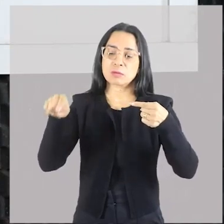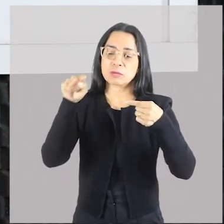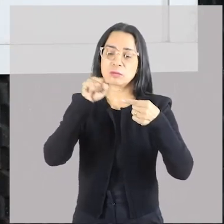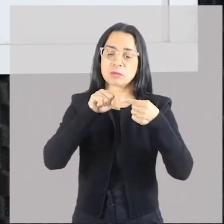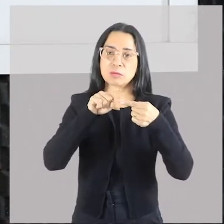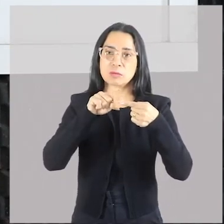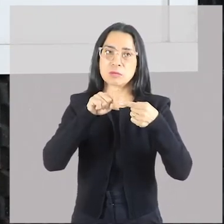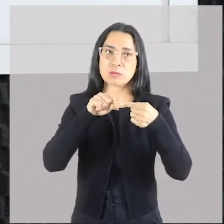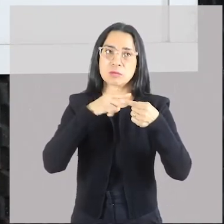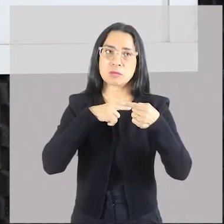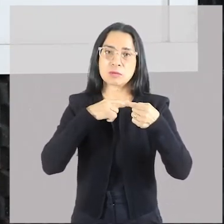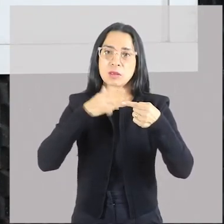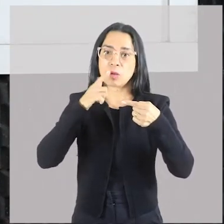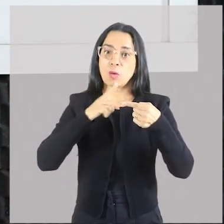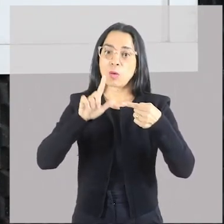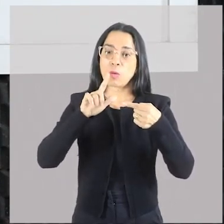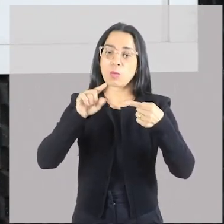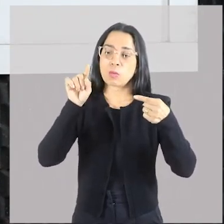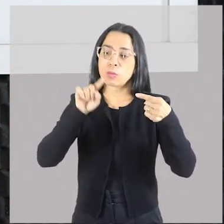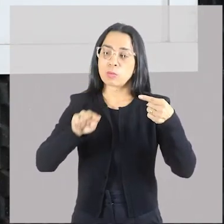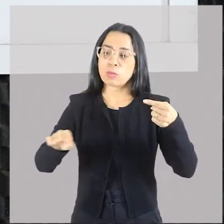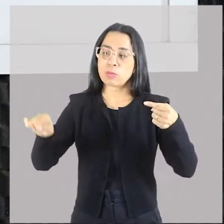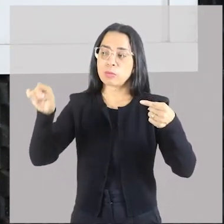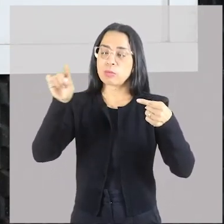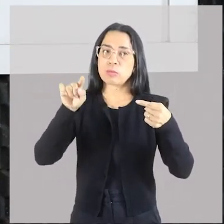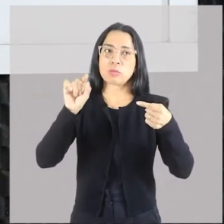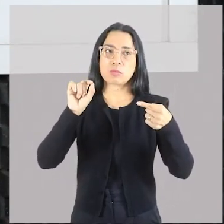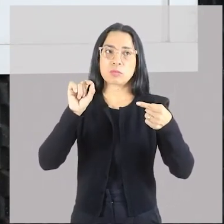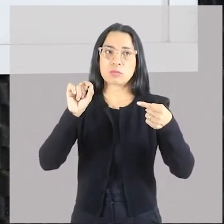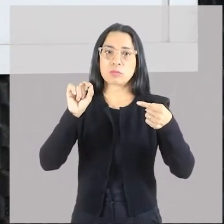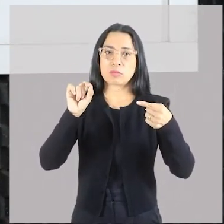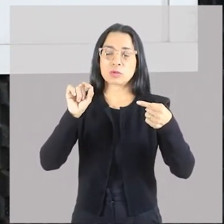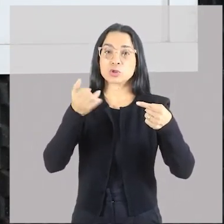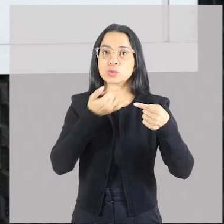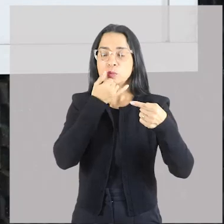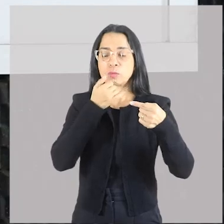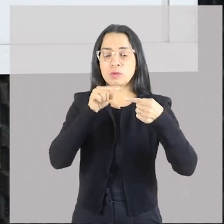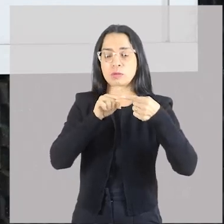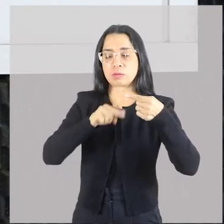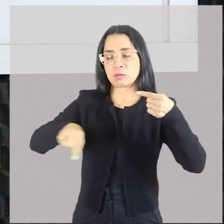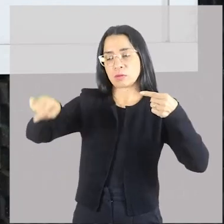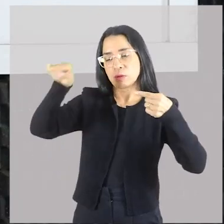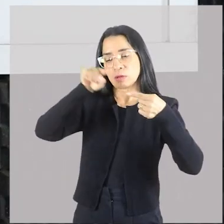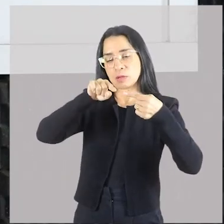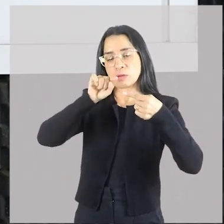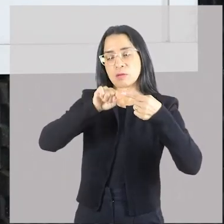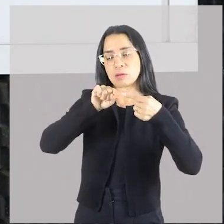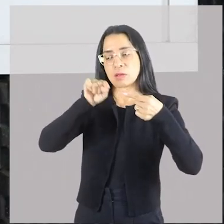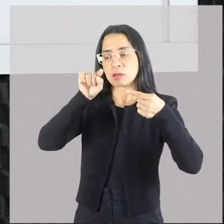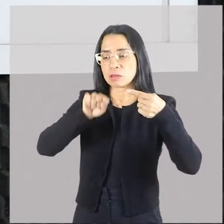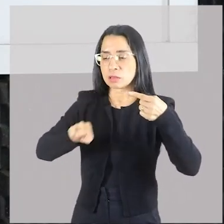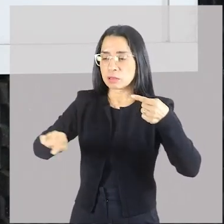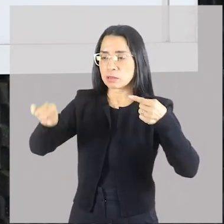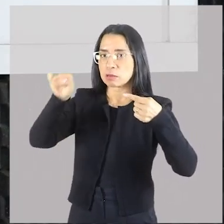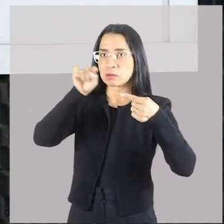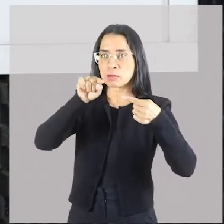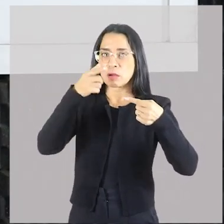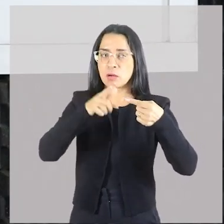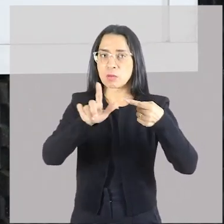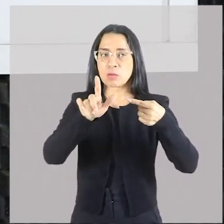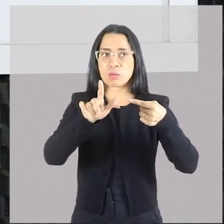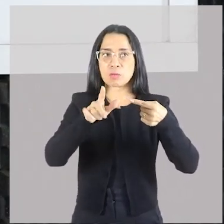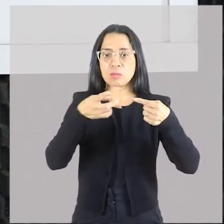certo? E tem um outro círculo aqui, ó, interno de mesmo centro. Tá? Vamos supor que esses